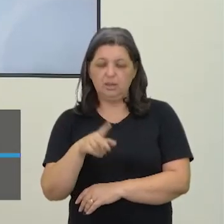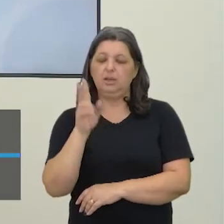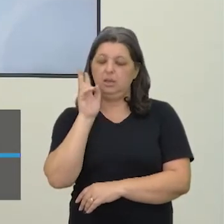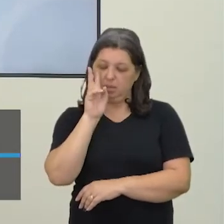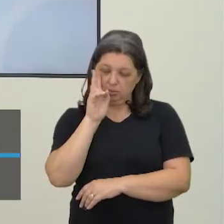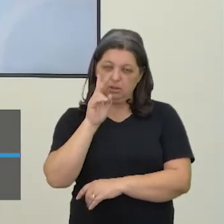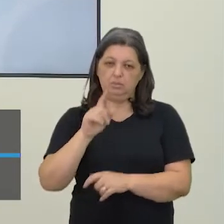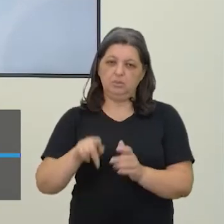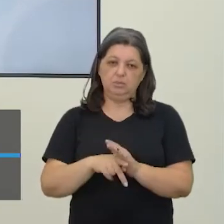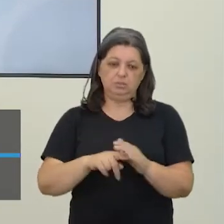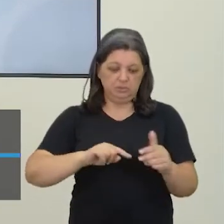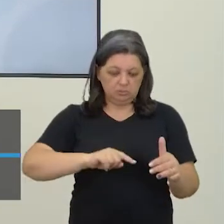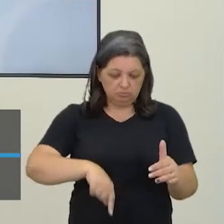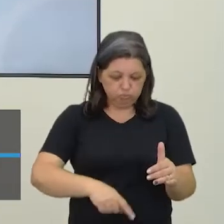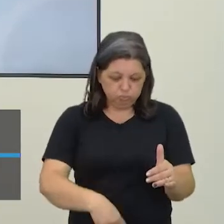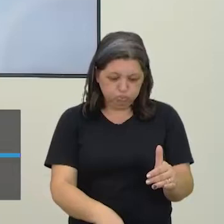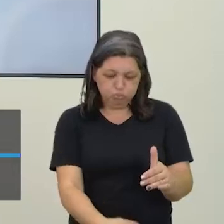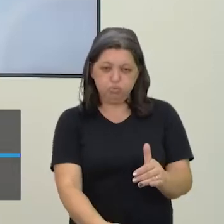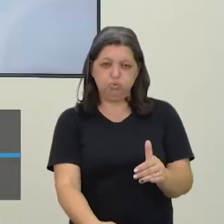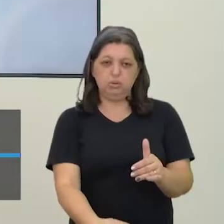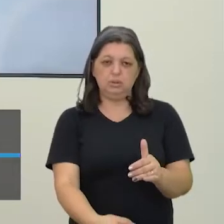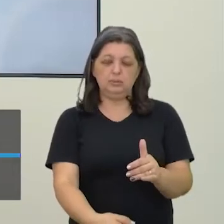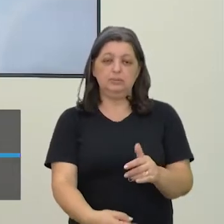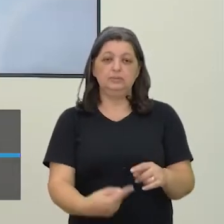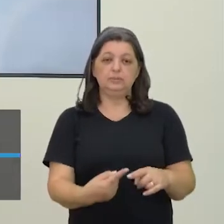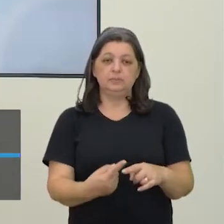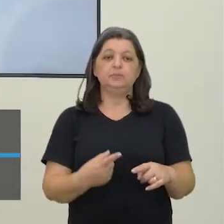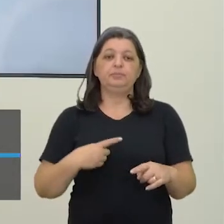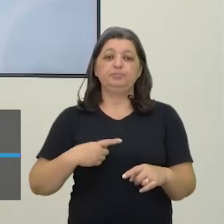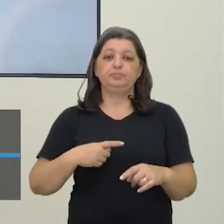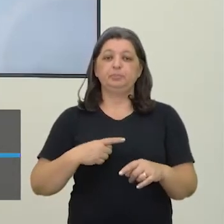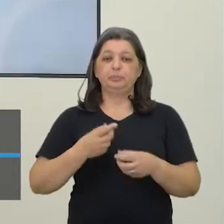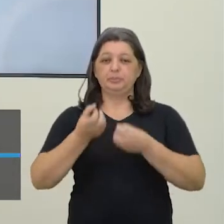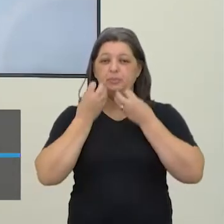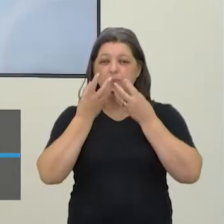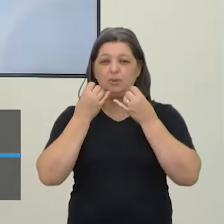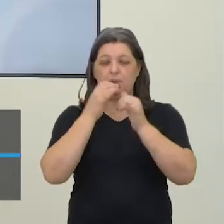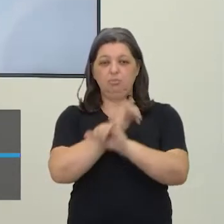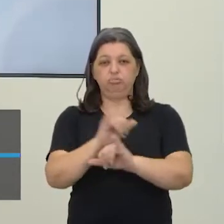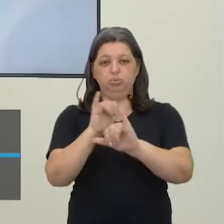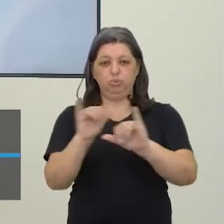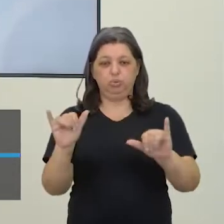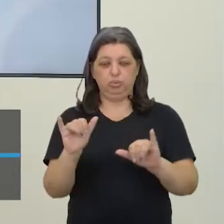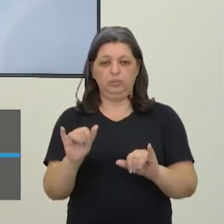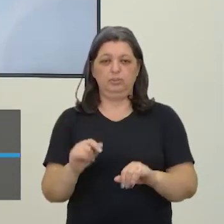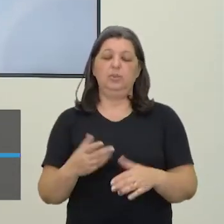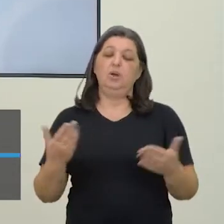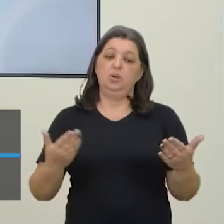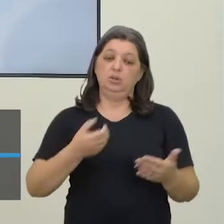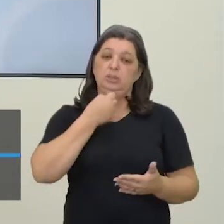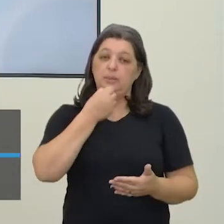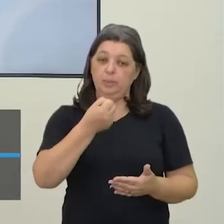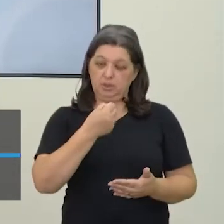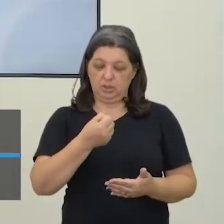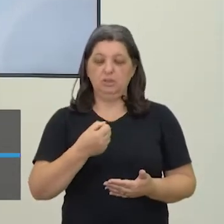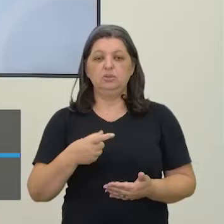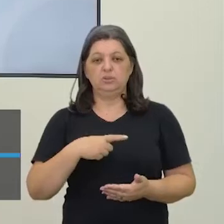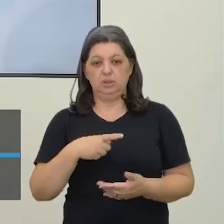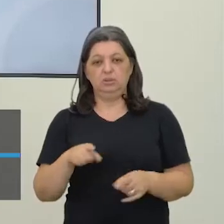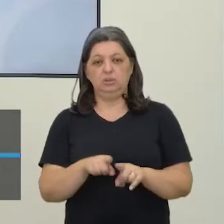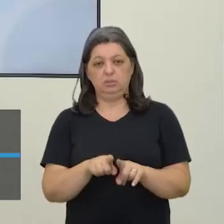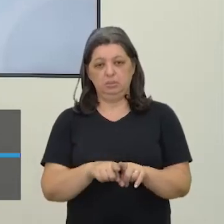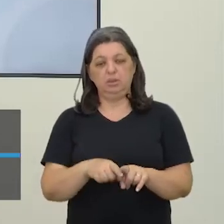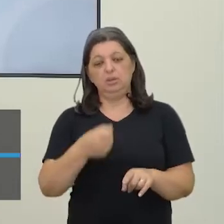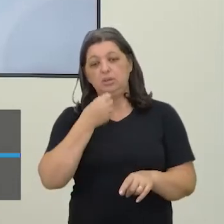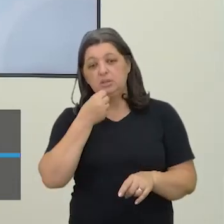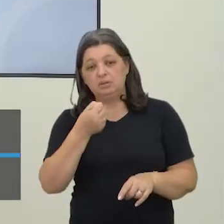clareza. E por que ficou muito na minha mente? Porque na época tinha muita notícia. E hoje tem muitas reportagens, né? A reportagem, porque